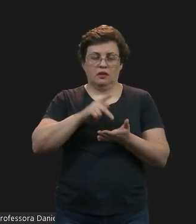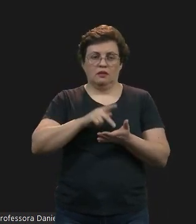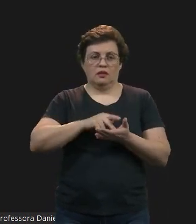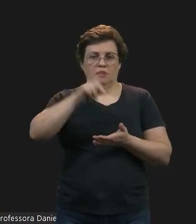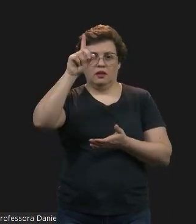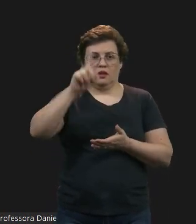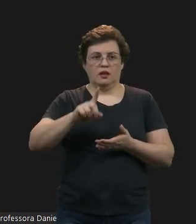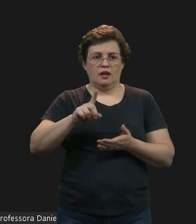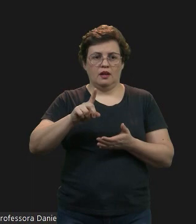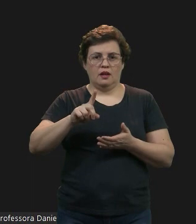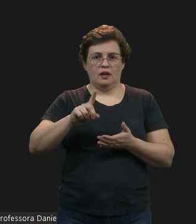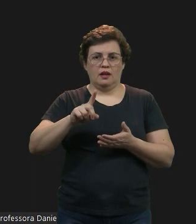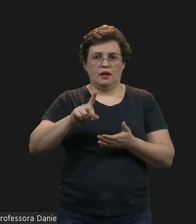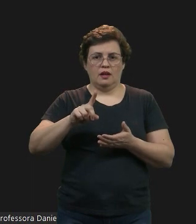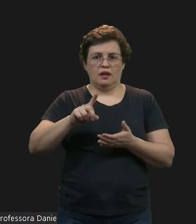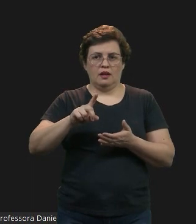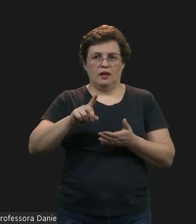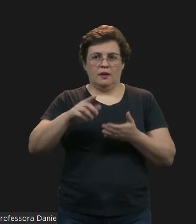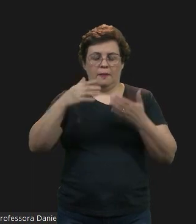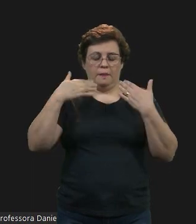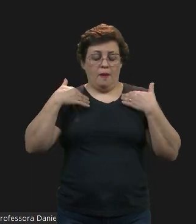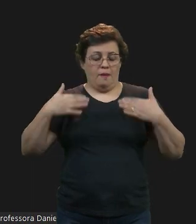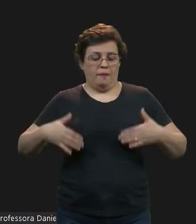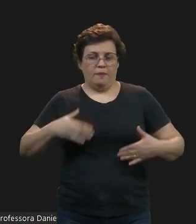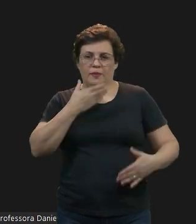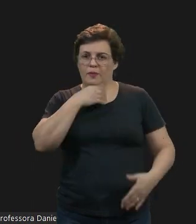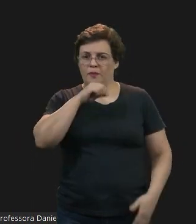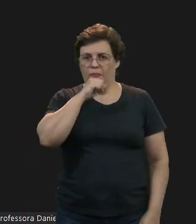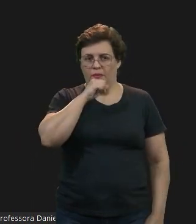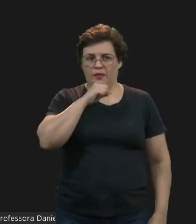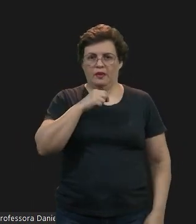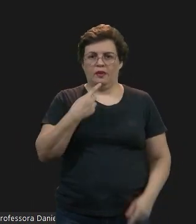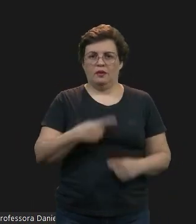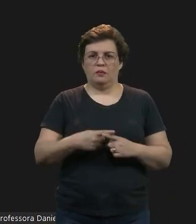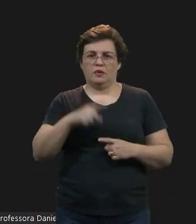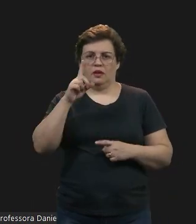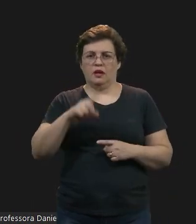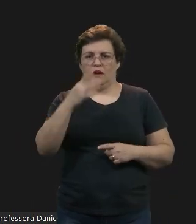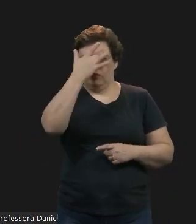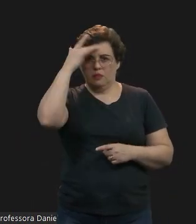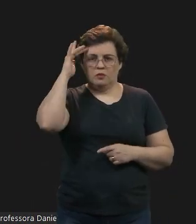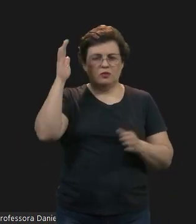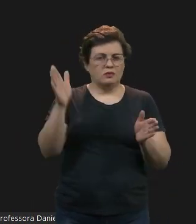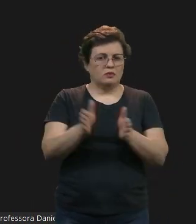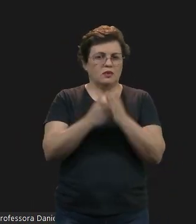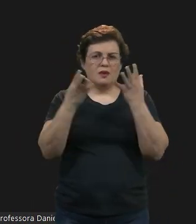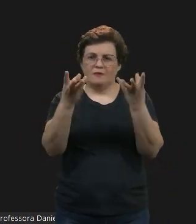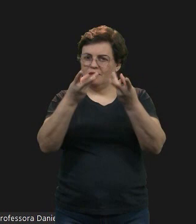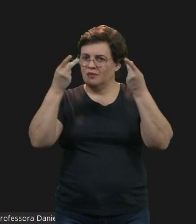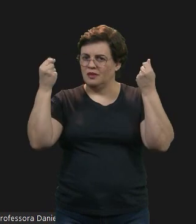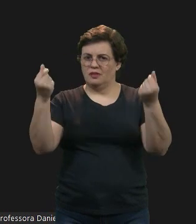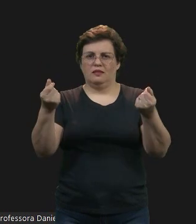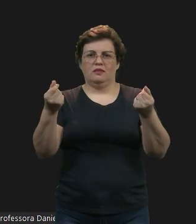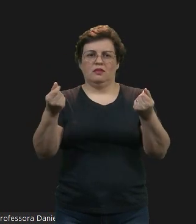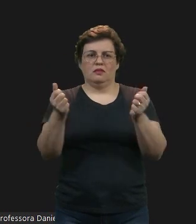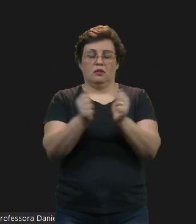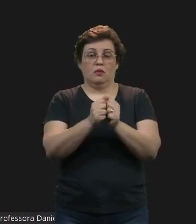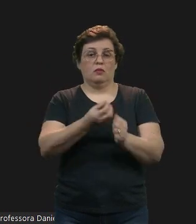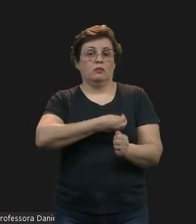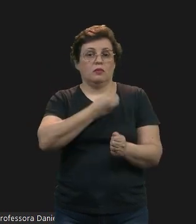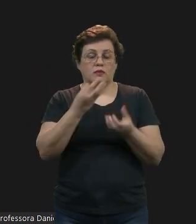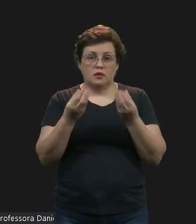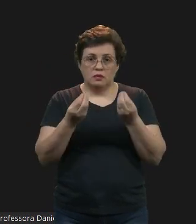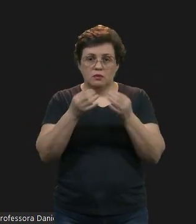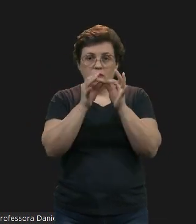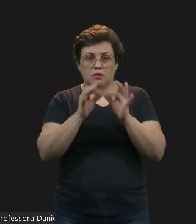era a versão do pai. Era uma pessoa incrível. Fez tudo pelos seus filhos, mesmo com uma vida muito